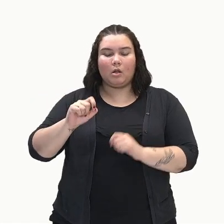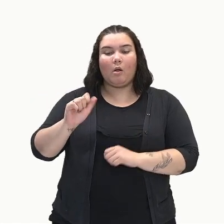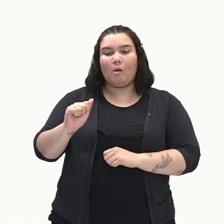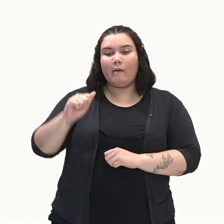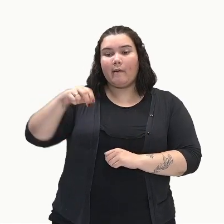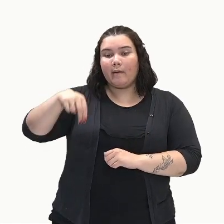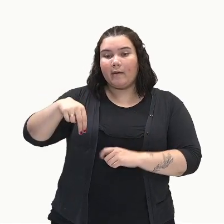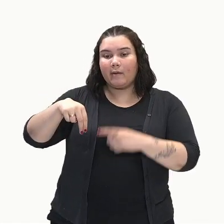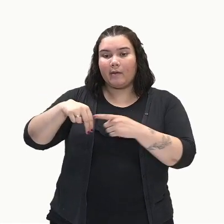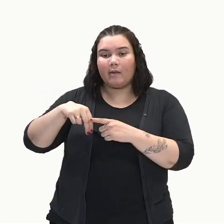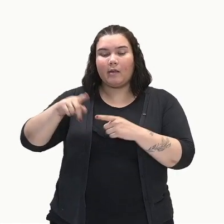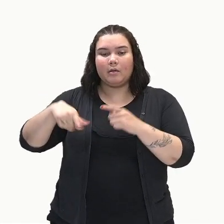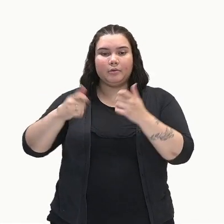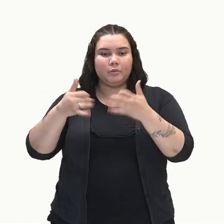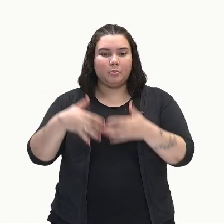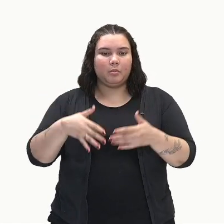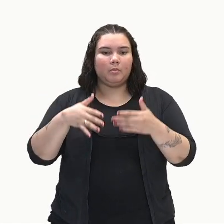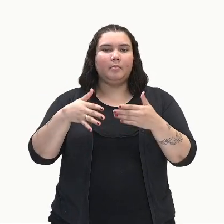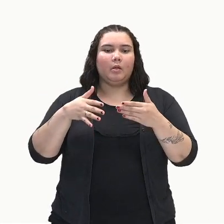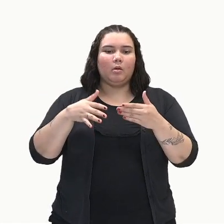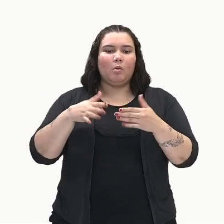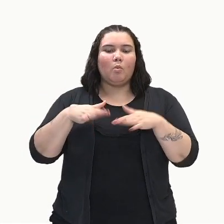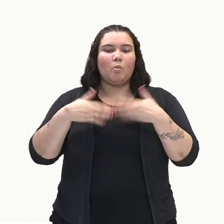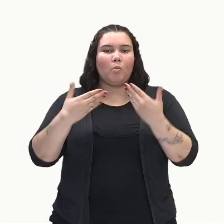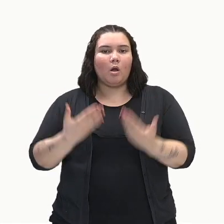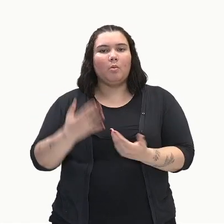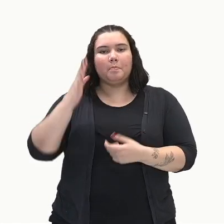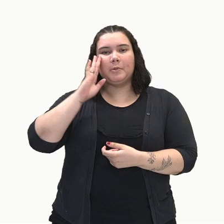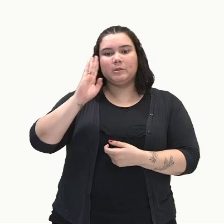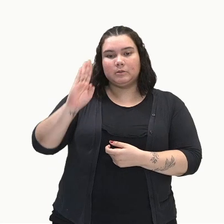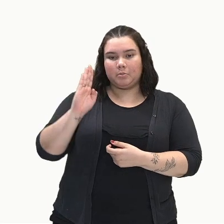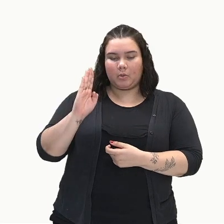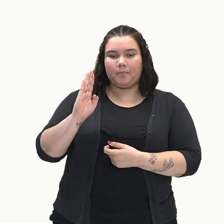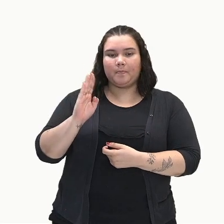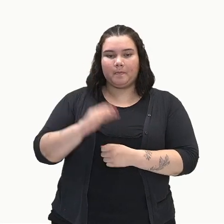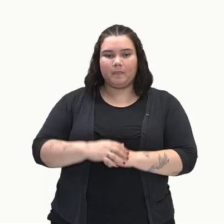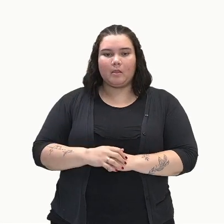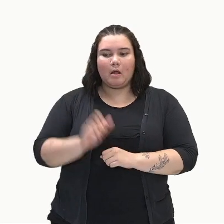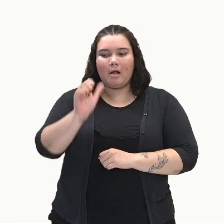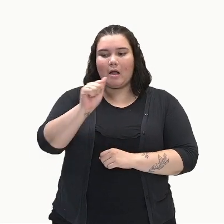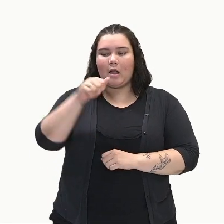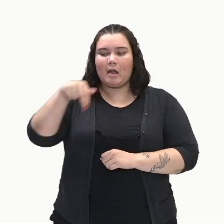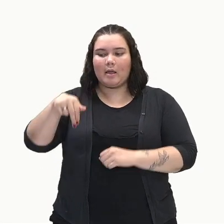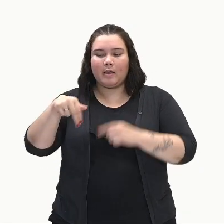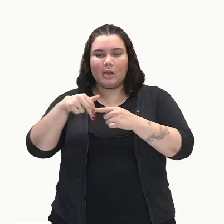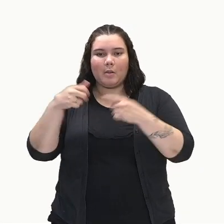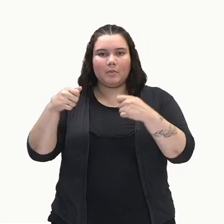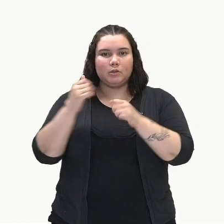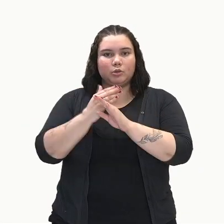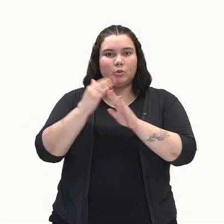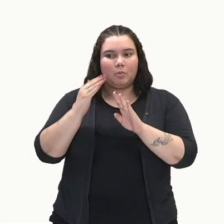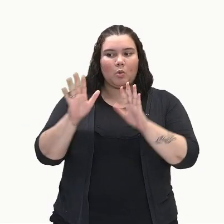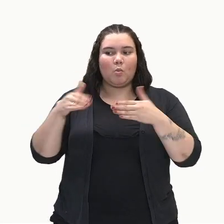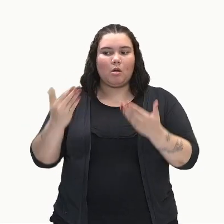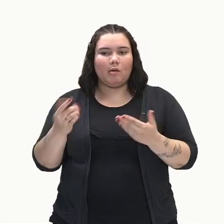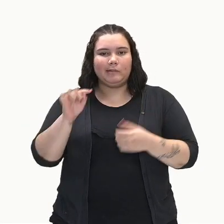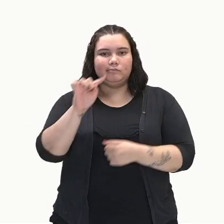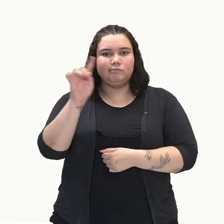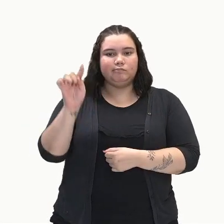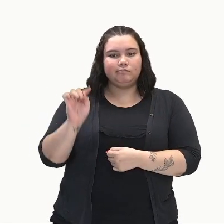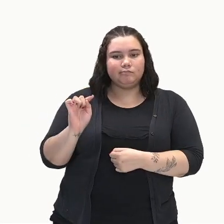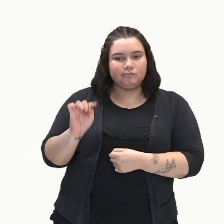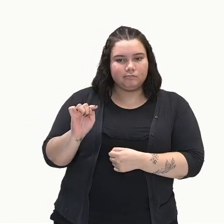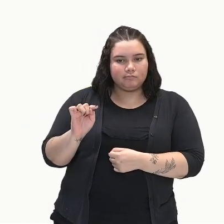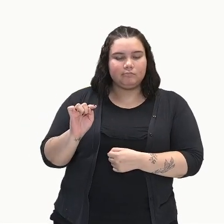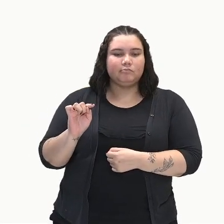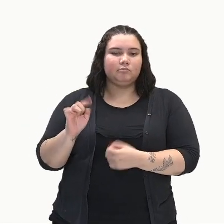determiná-lo é. Então, AN é o termo que eu quero encontrar, pode ser o A3,